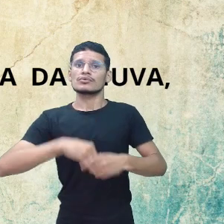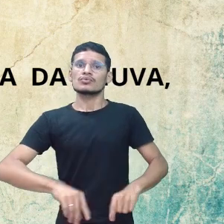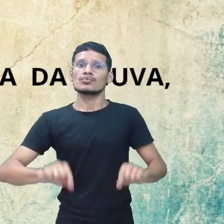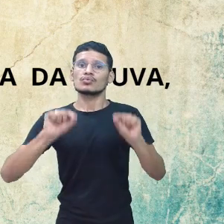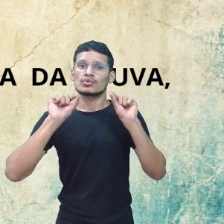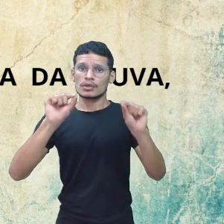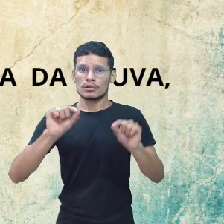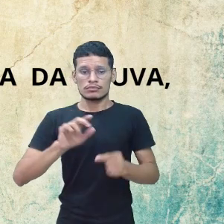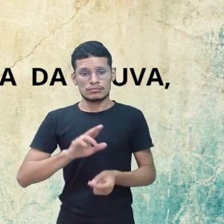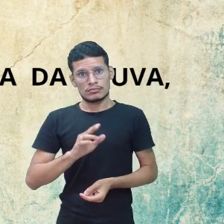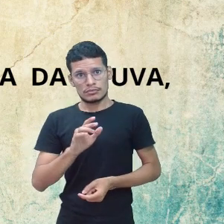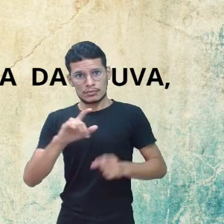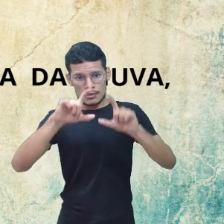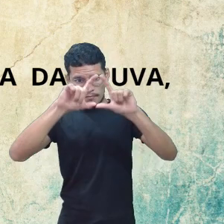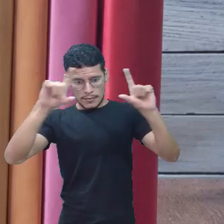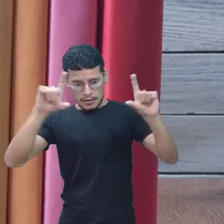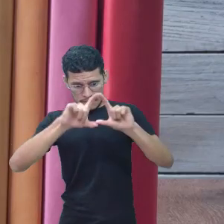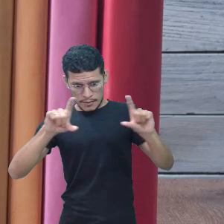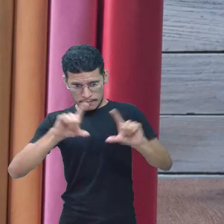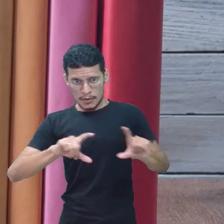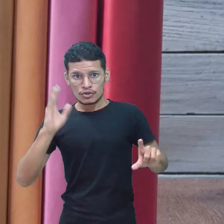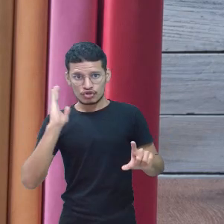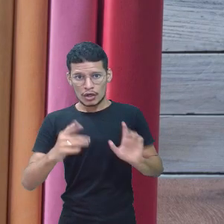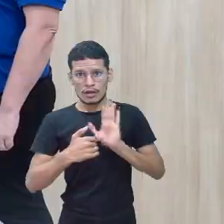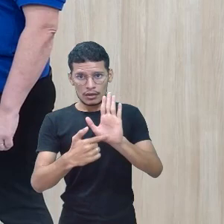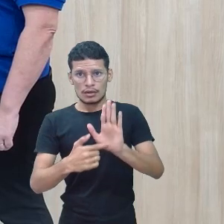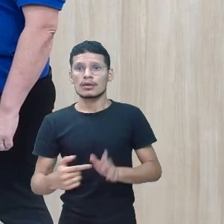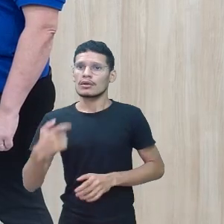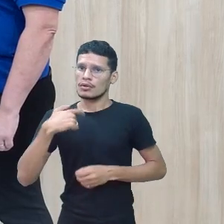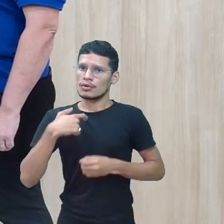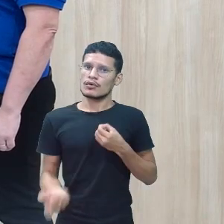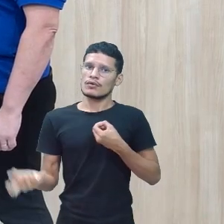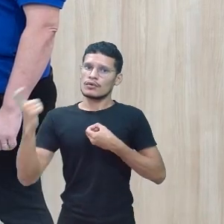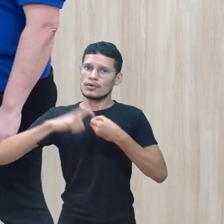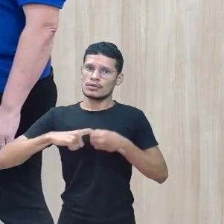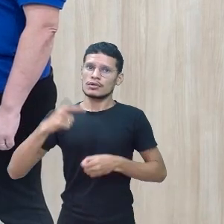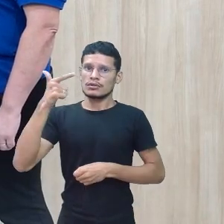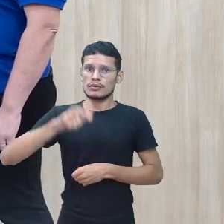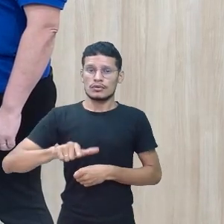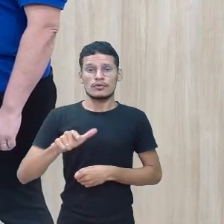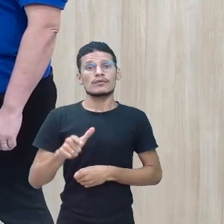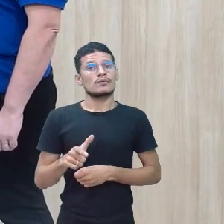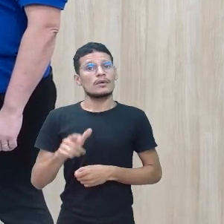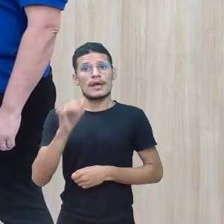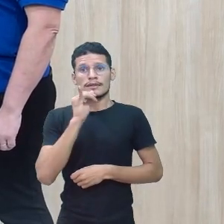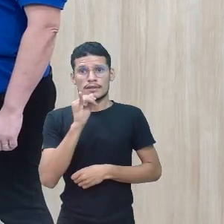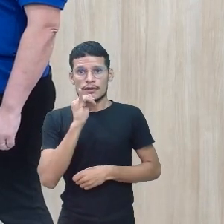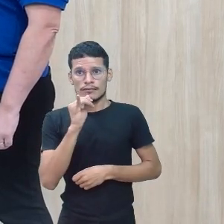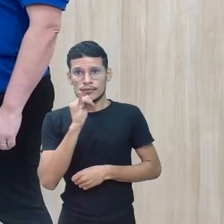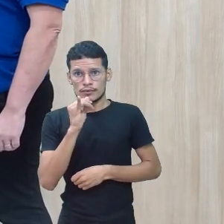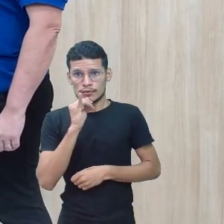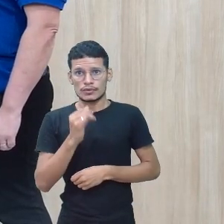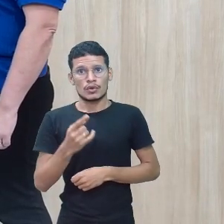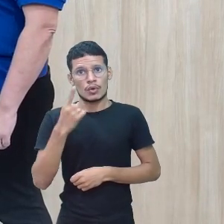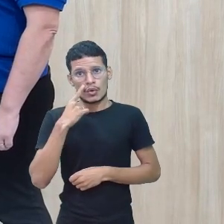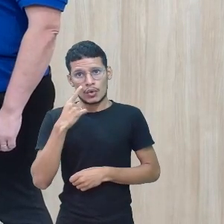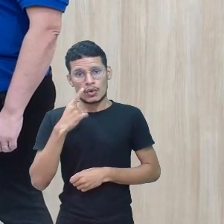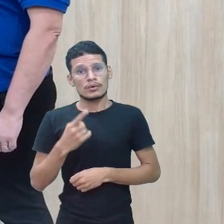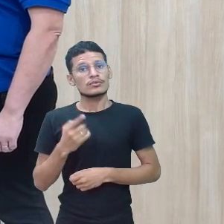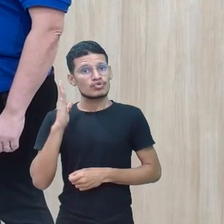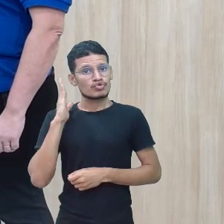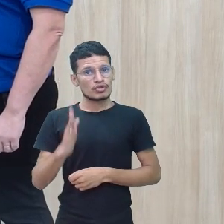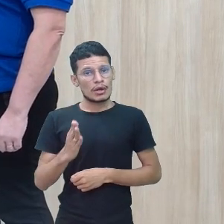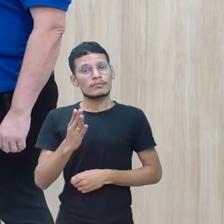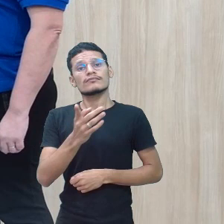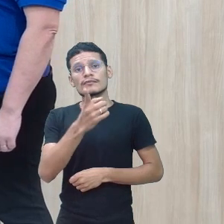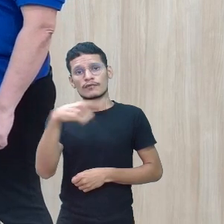colocados, posicionados para vocês. Eu vou voltar novamente, não é, estes exemplos, não é, a questão para